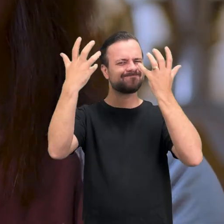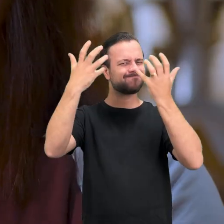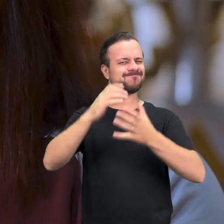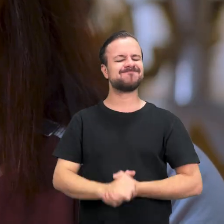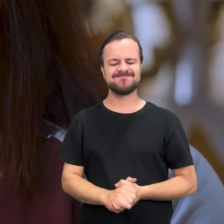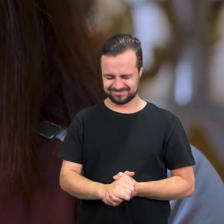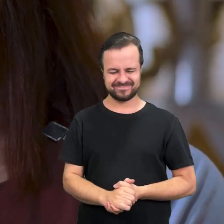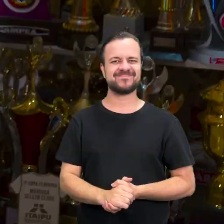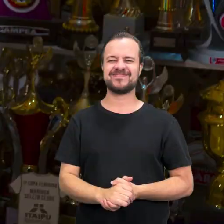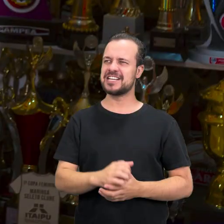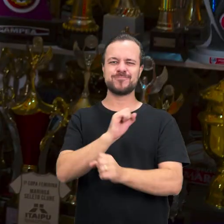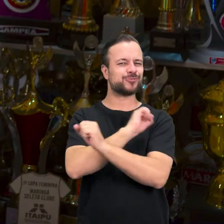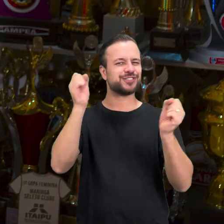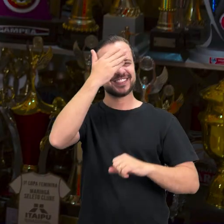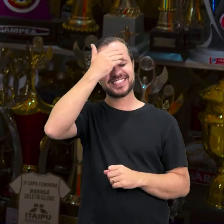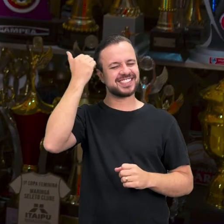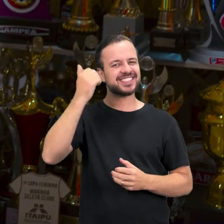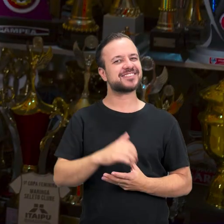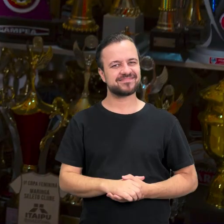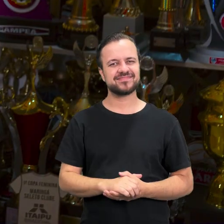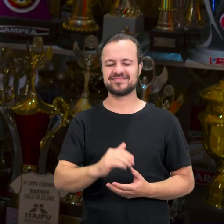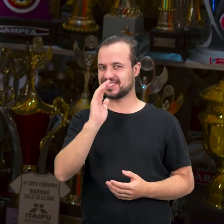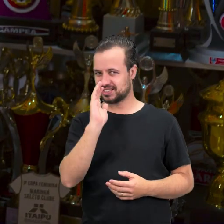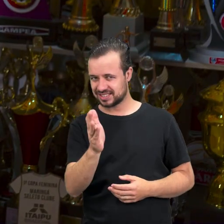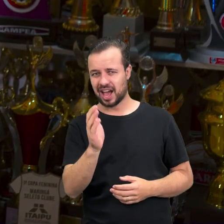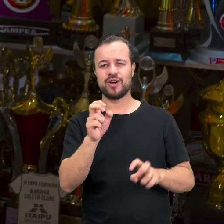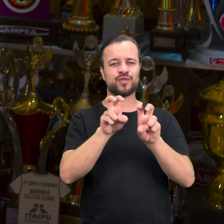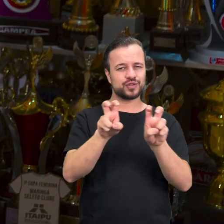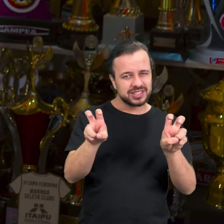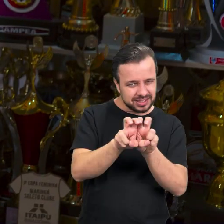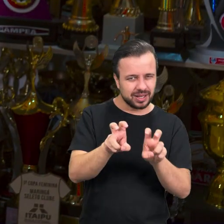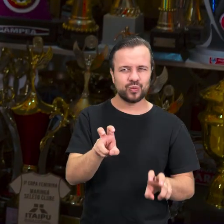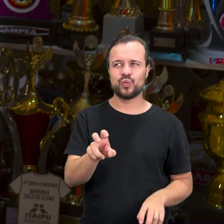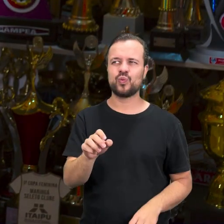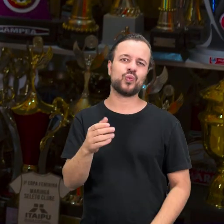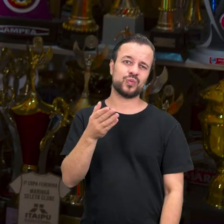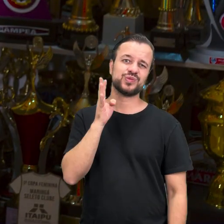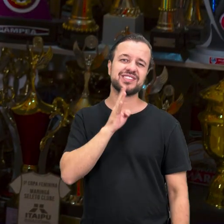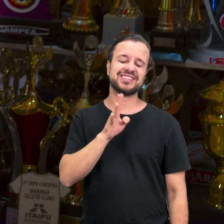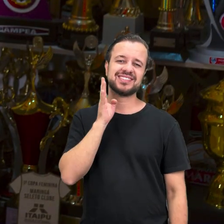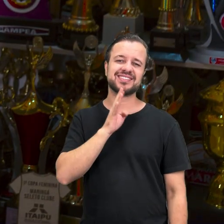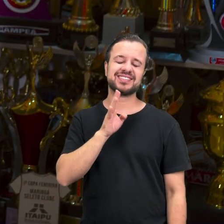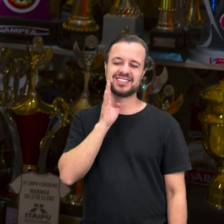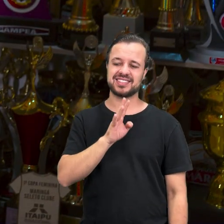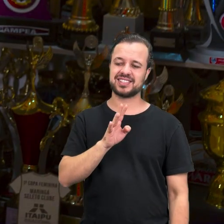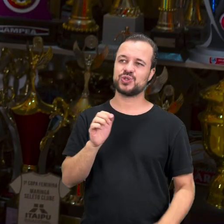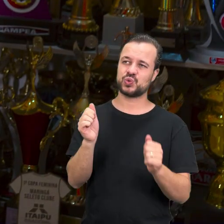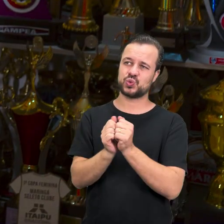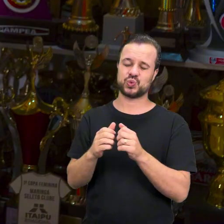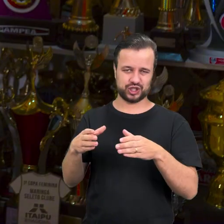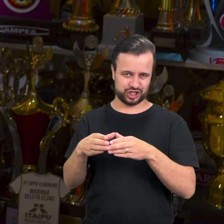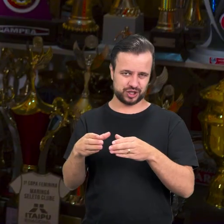Ninguém consegue esquecer esse momento. Mas já joguei também futsal. O futsal foi muito, muito bacana, jogando pelo